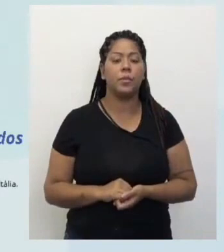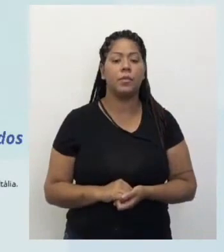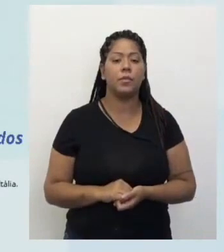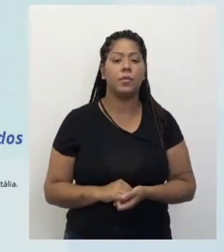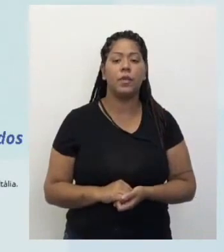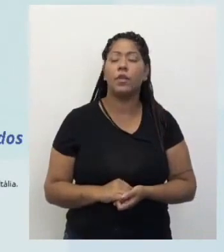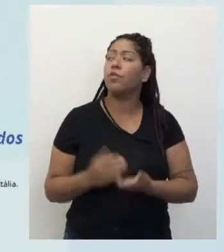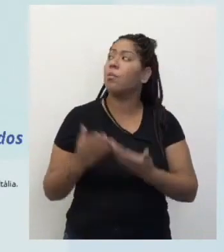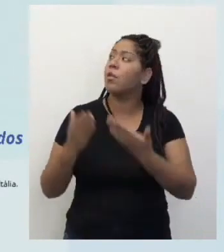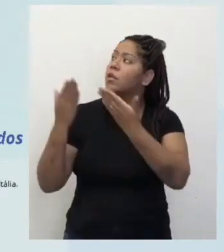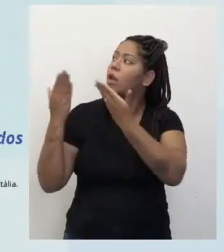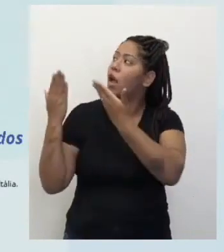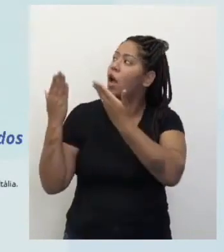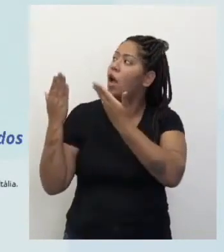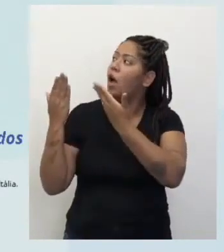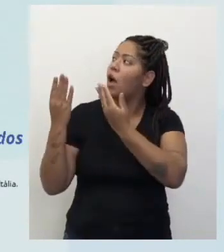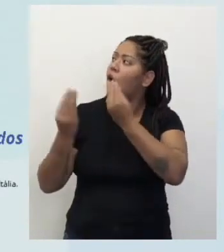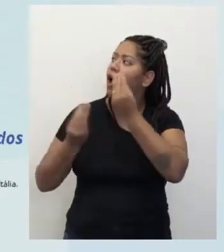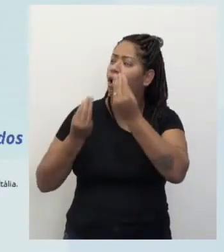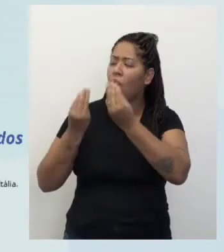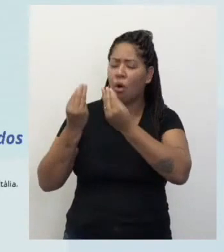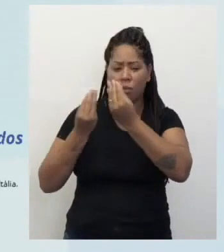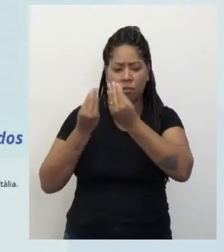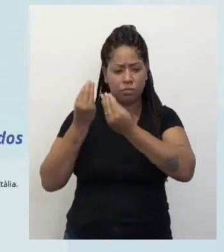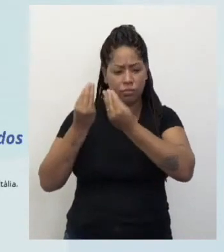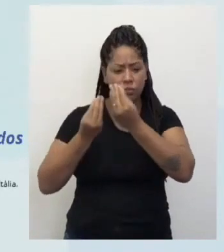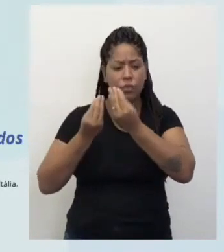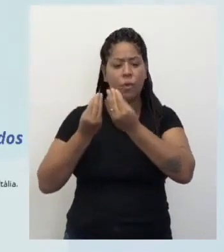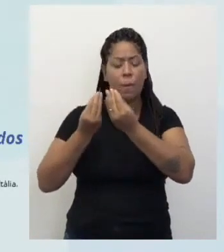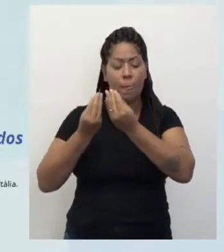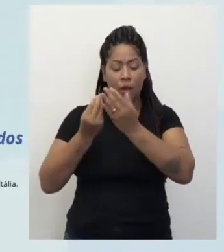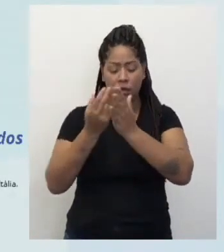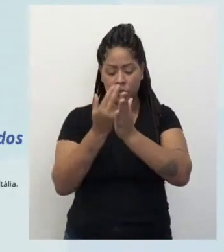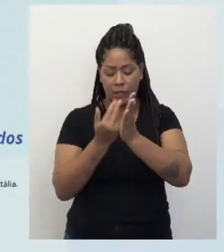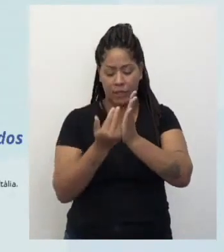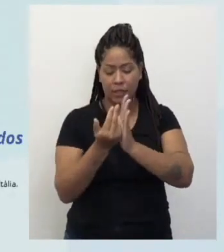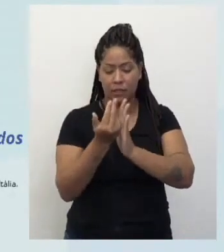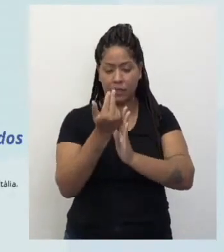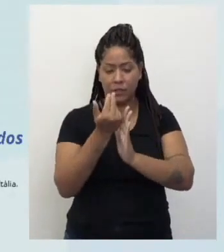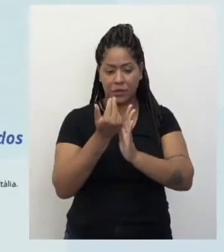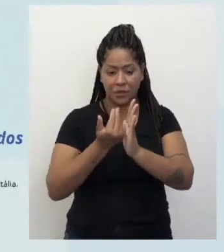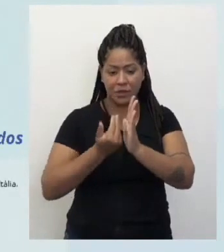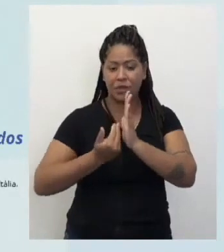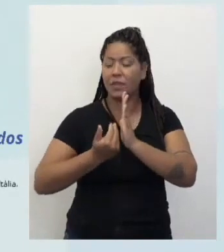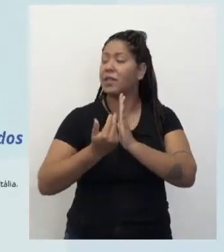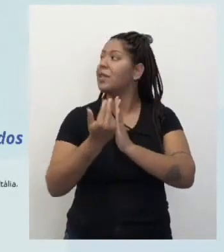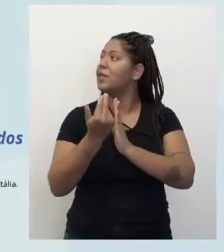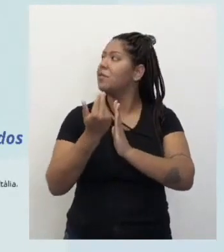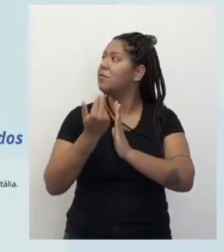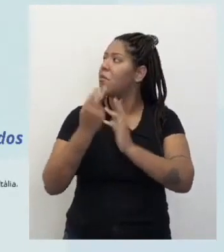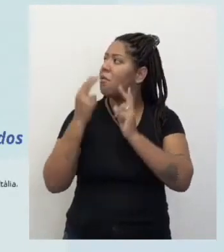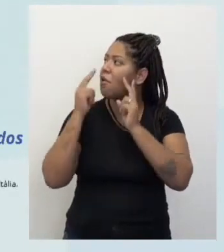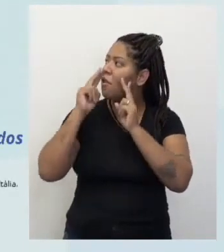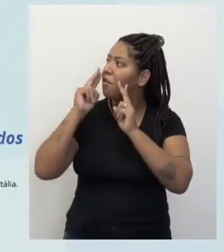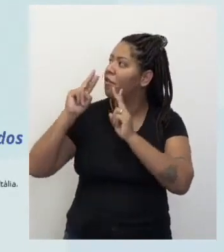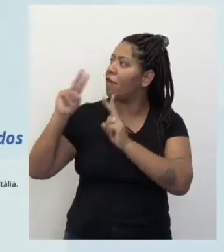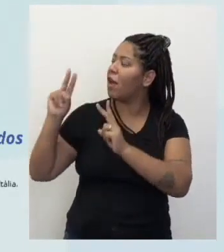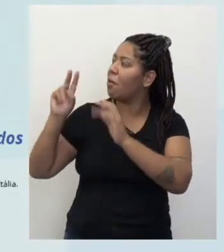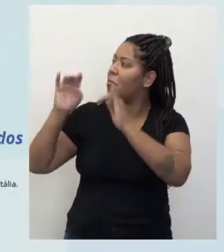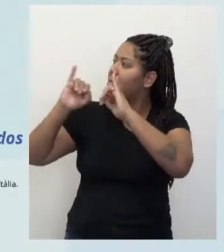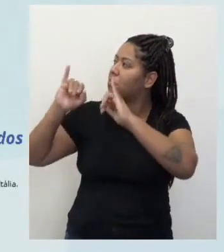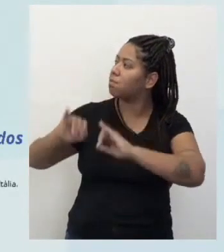o imperador como grande condutor da civilização romana, né? Então é só olhar o gesto de Otávio Augusto na imagem,